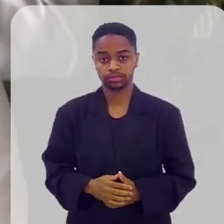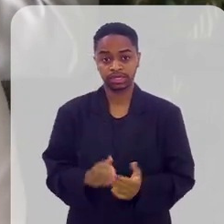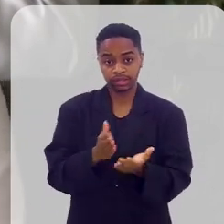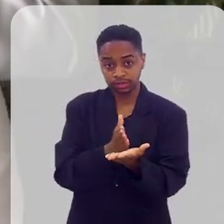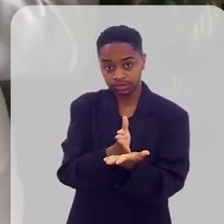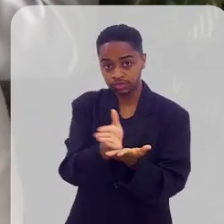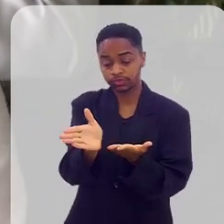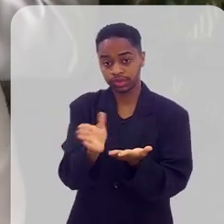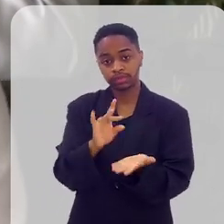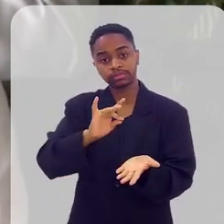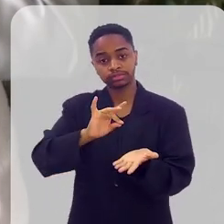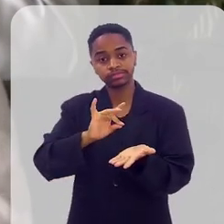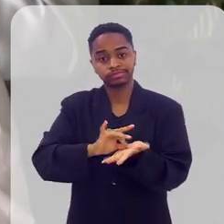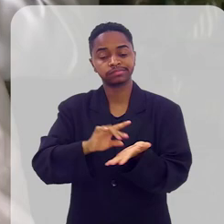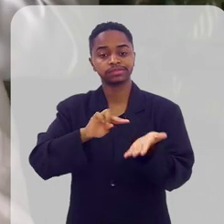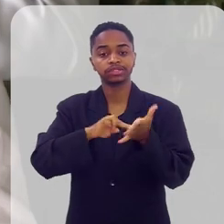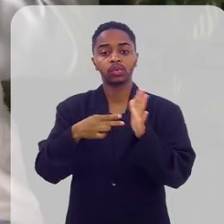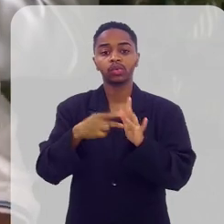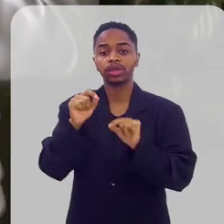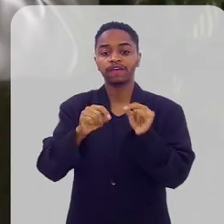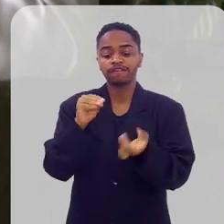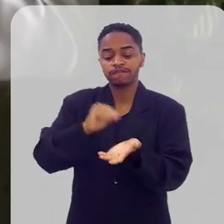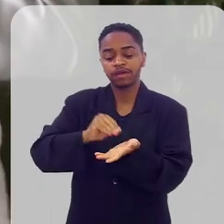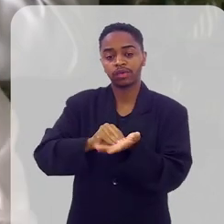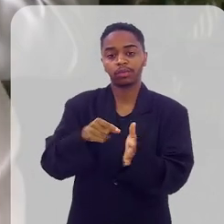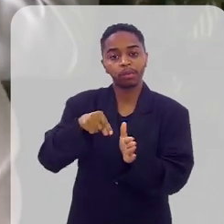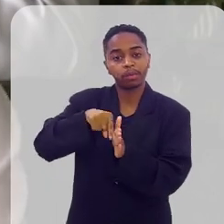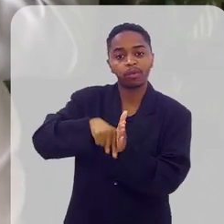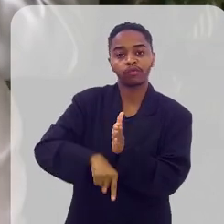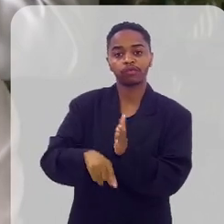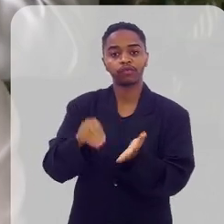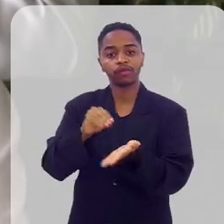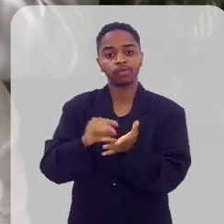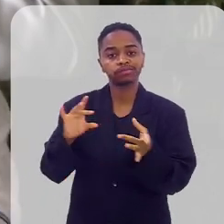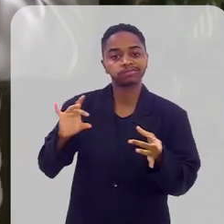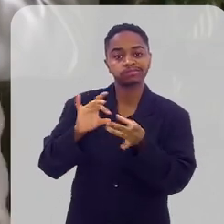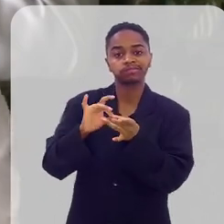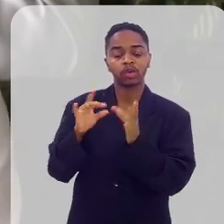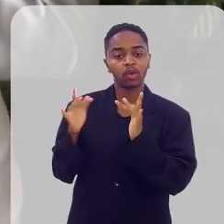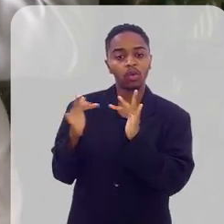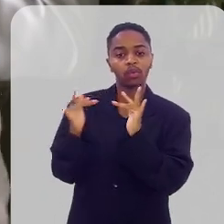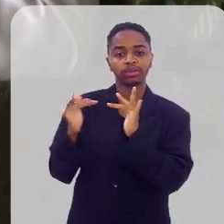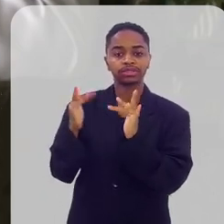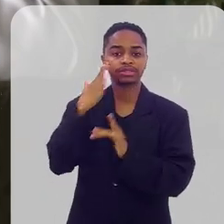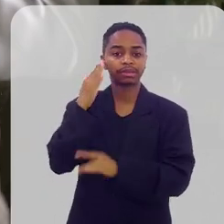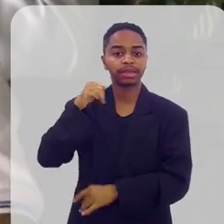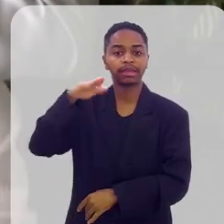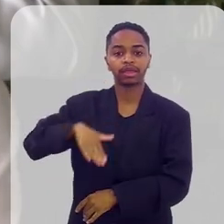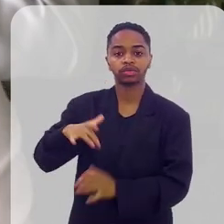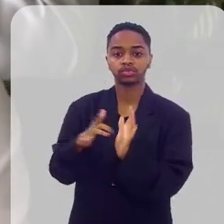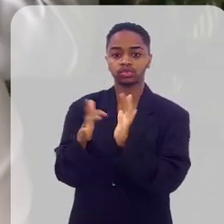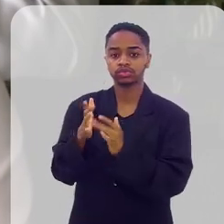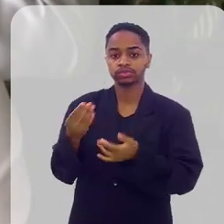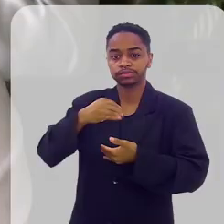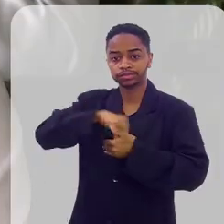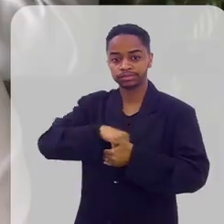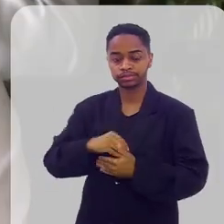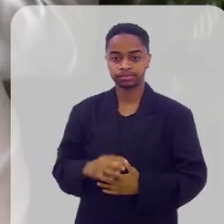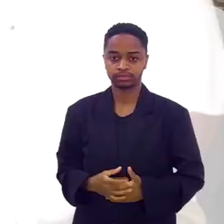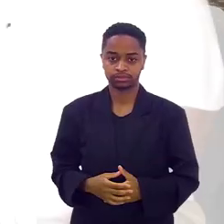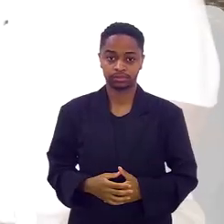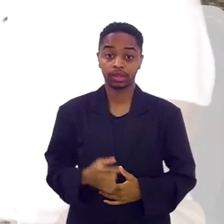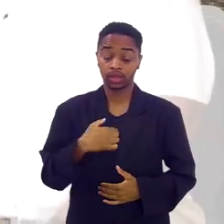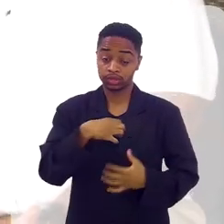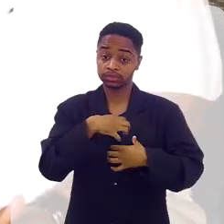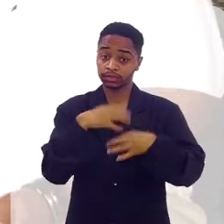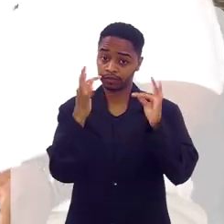perder é justamente por não ser profundo o suficiente para saber quem é em Cristo Jesus e quem Cristo Jesus é dentro de nós. Eu fico